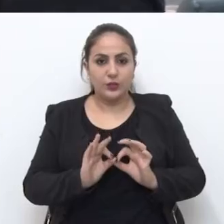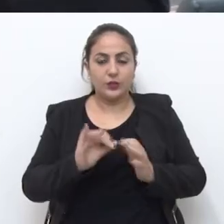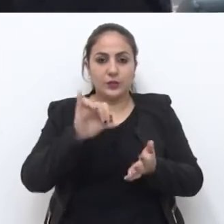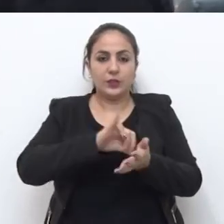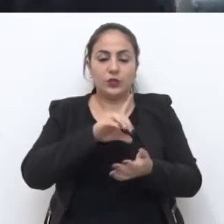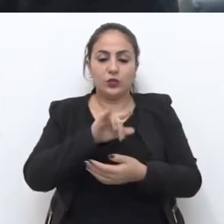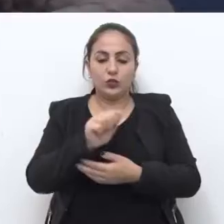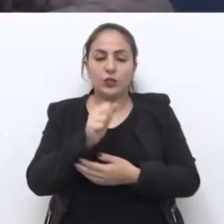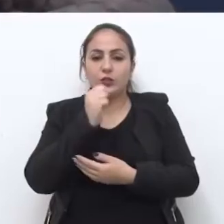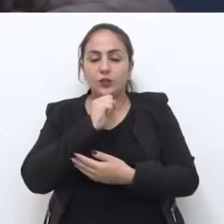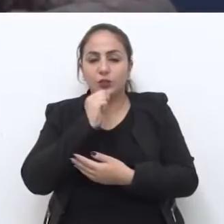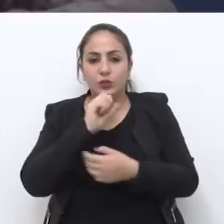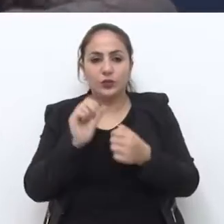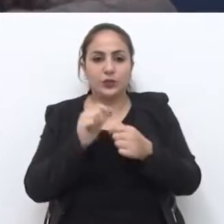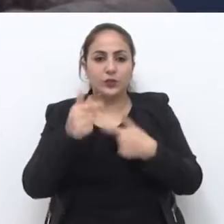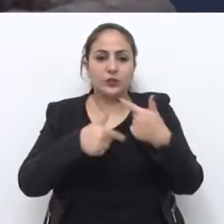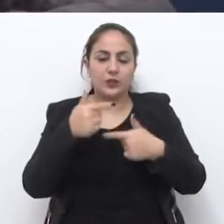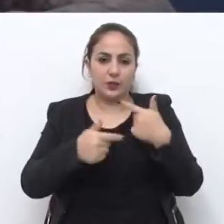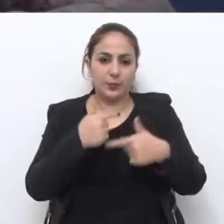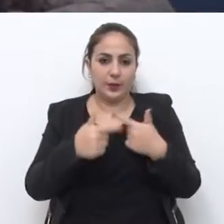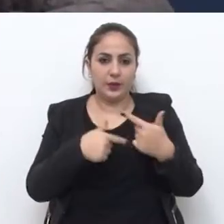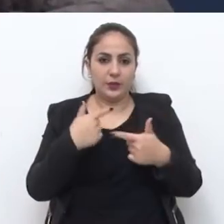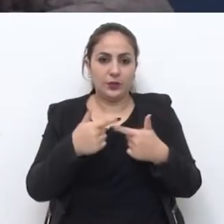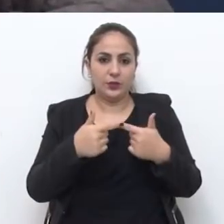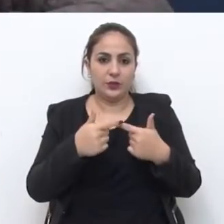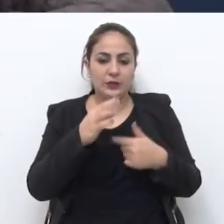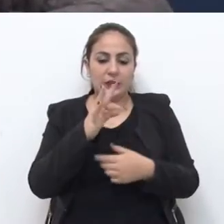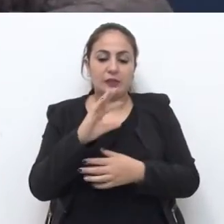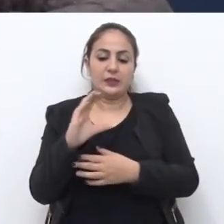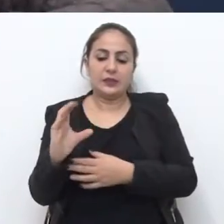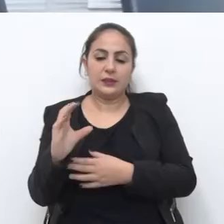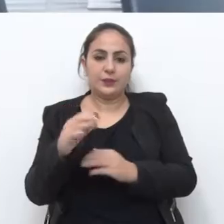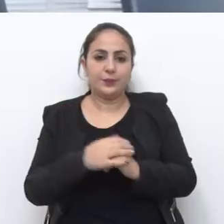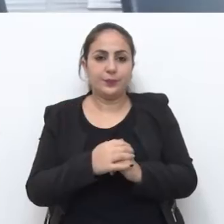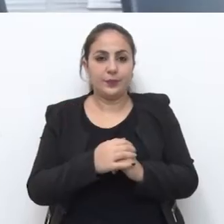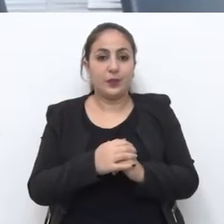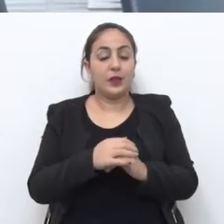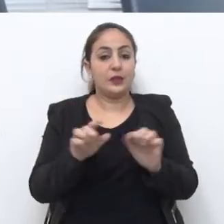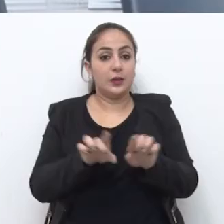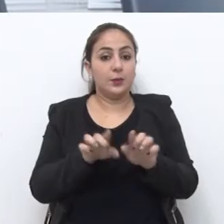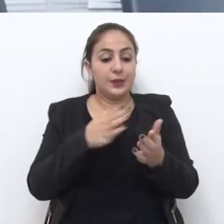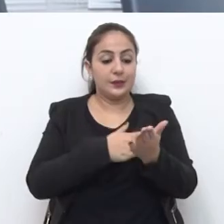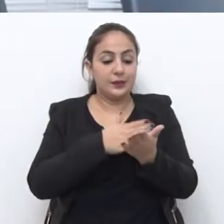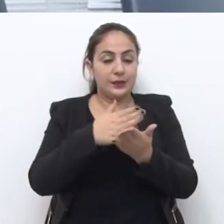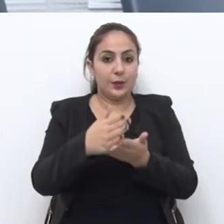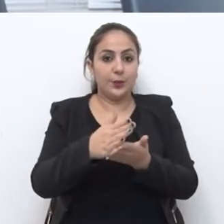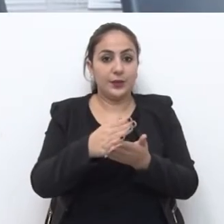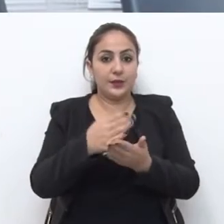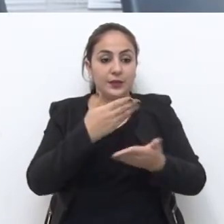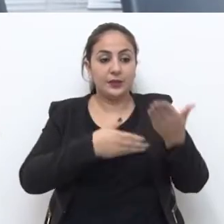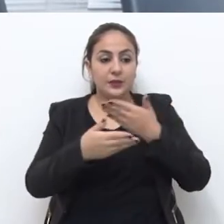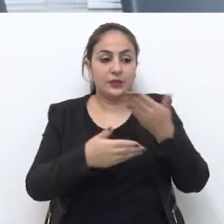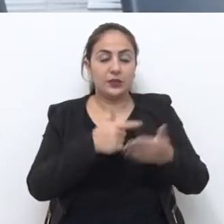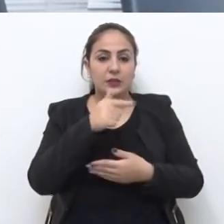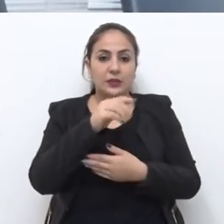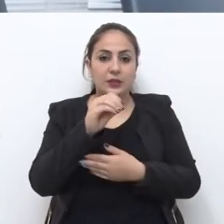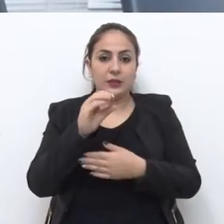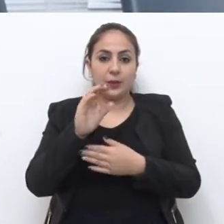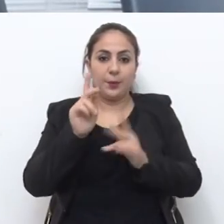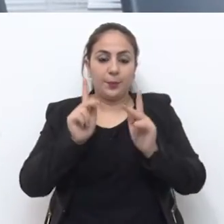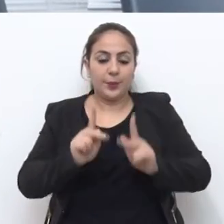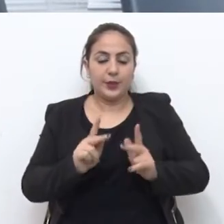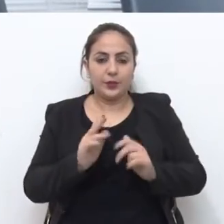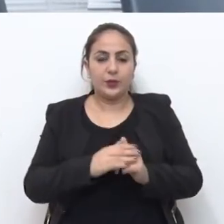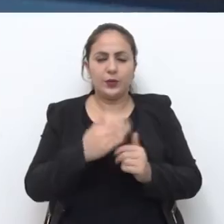Centro-Dia do Idoso através de um trabalho de conclusão de curso. Segundo ele, inicialmente serão atendidas